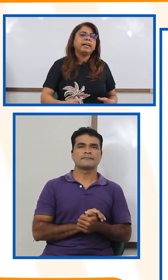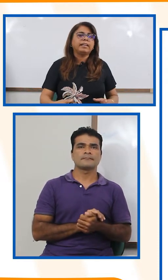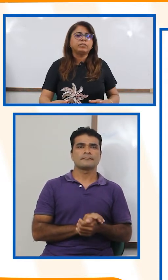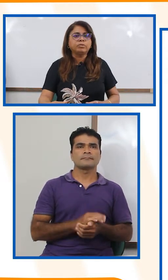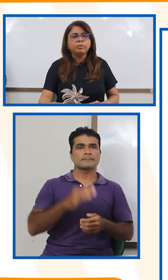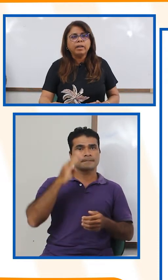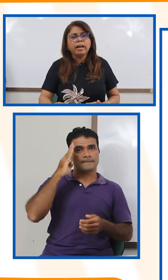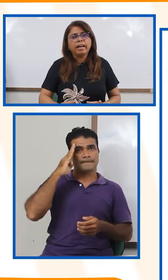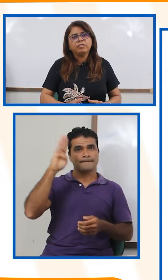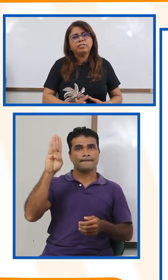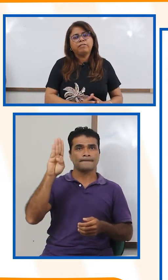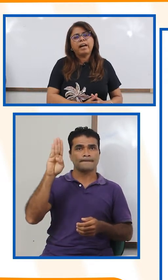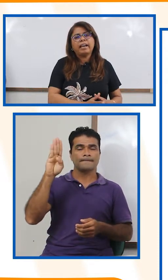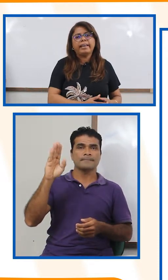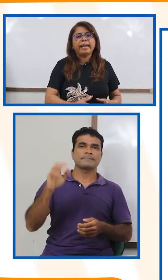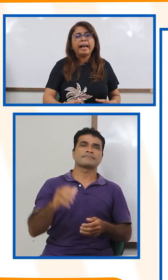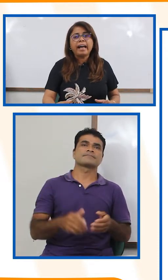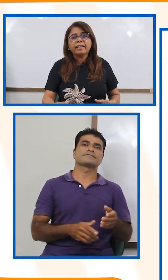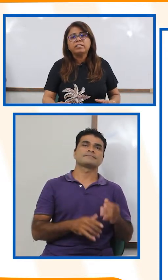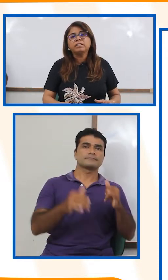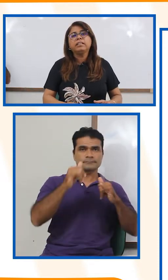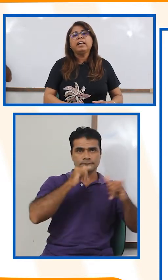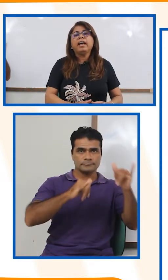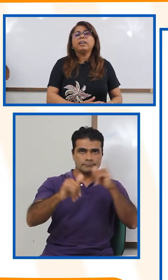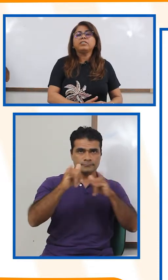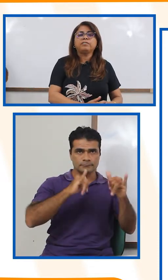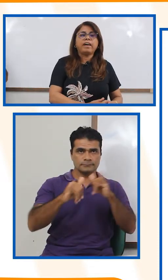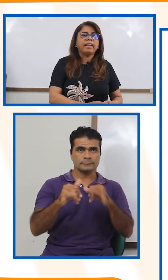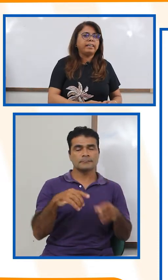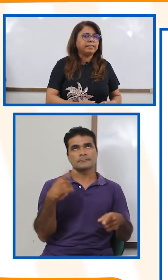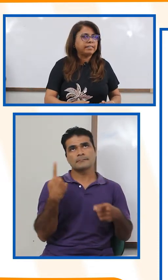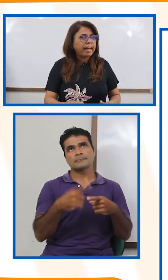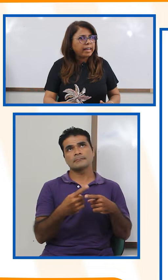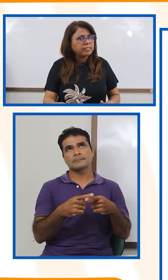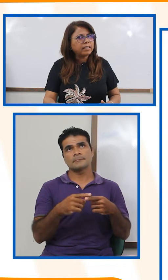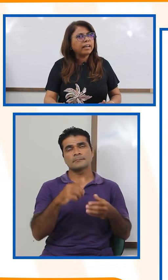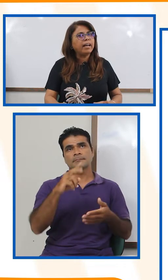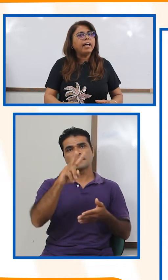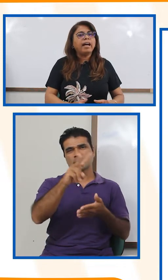em literatura, a gente fala em arte, a gente fala em